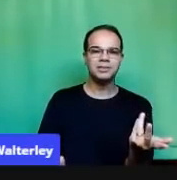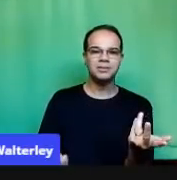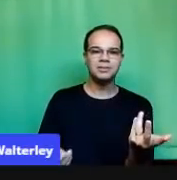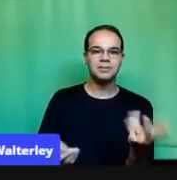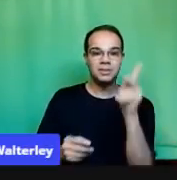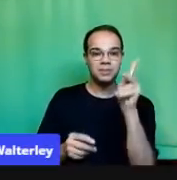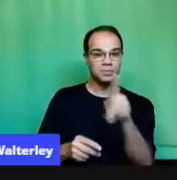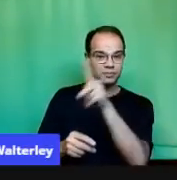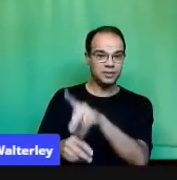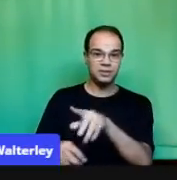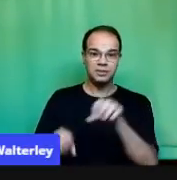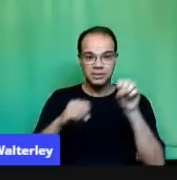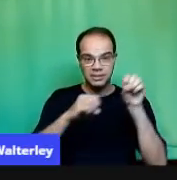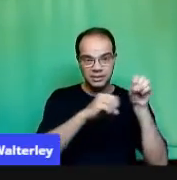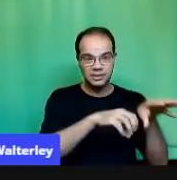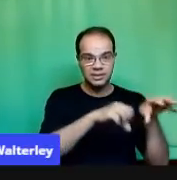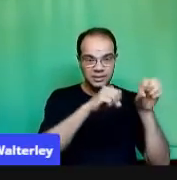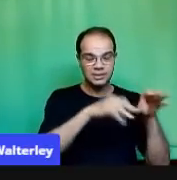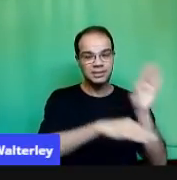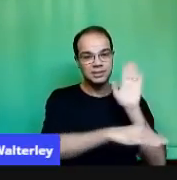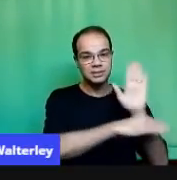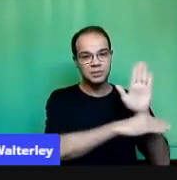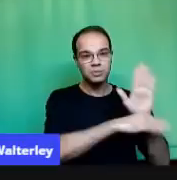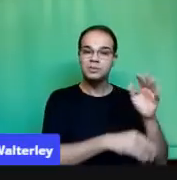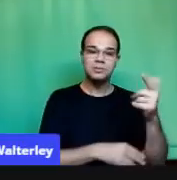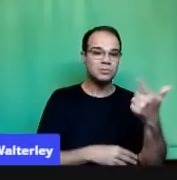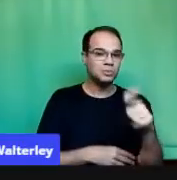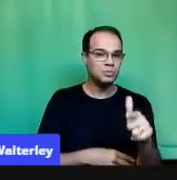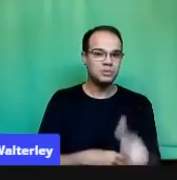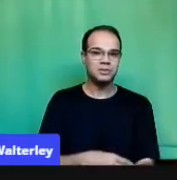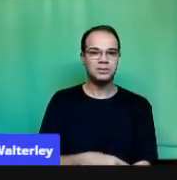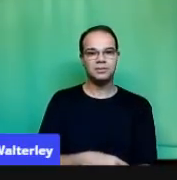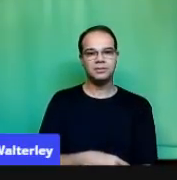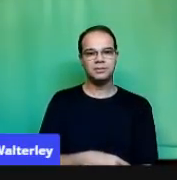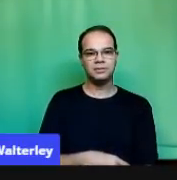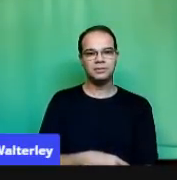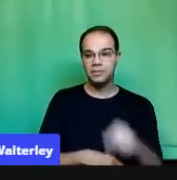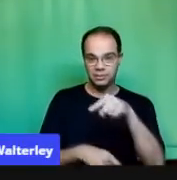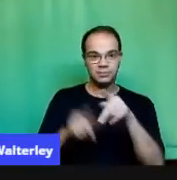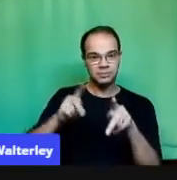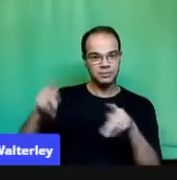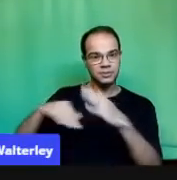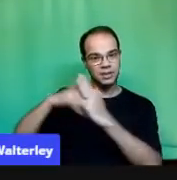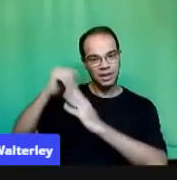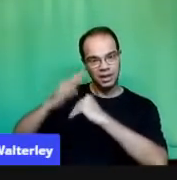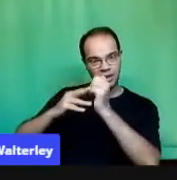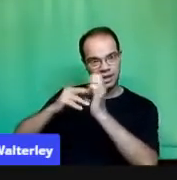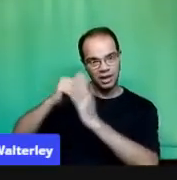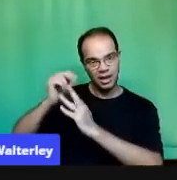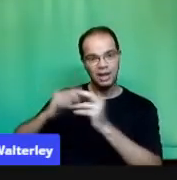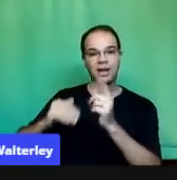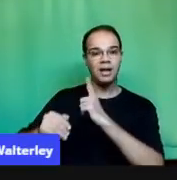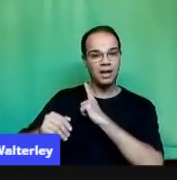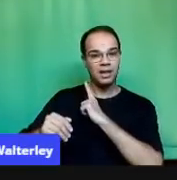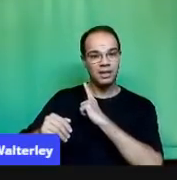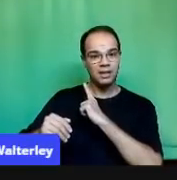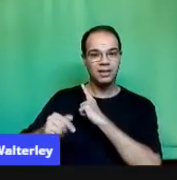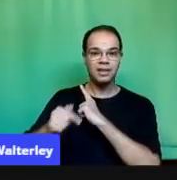desse conhecimento, com a transmissão e o provocamento dessas